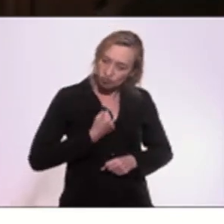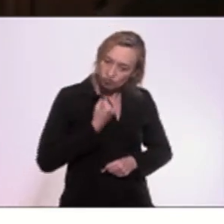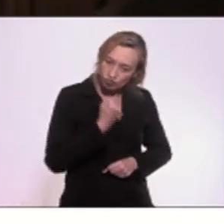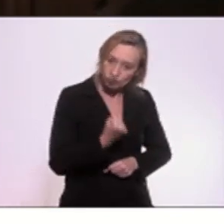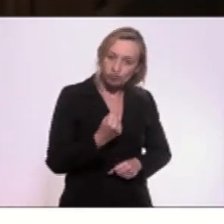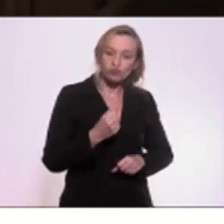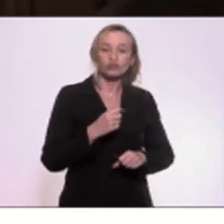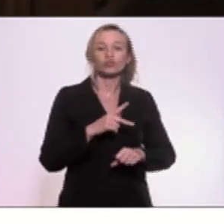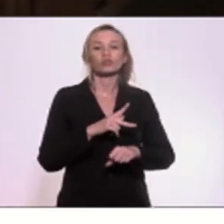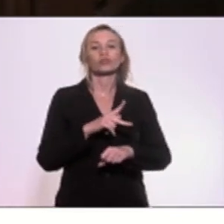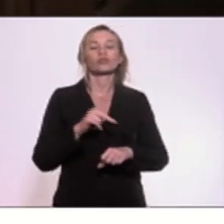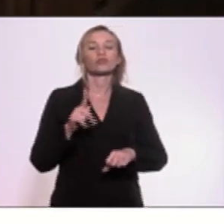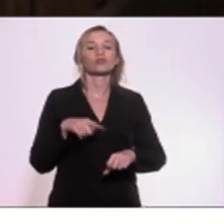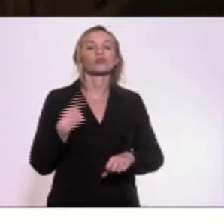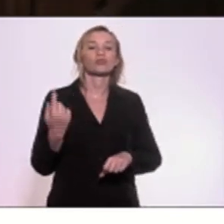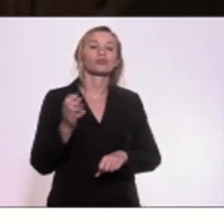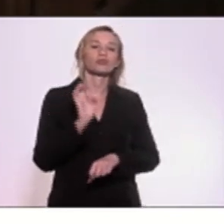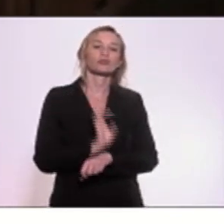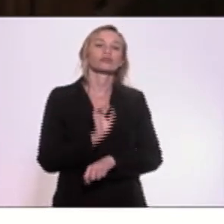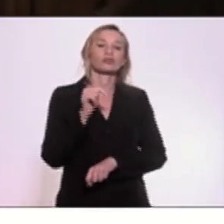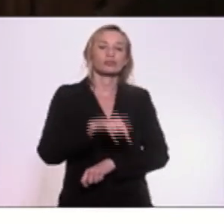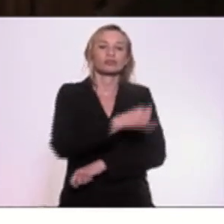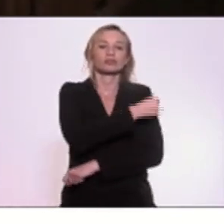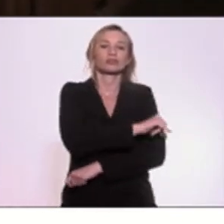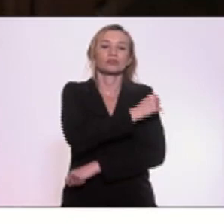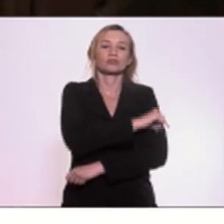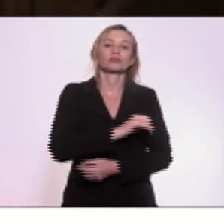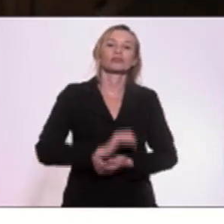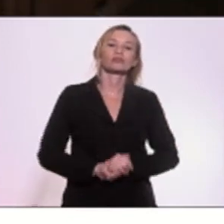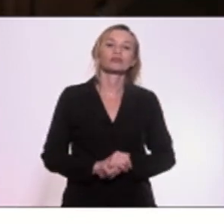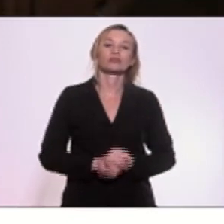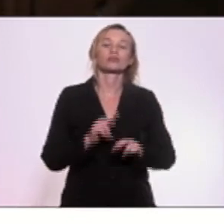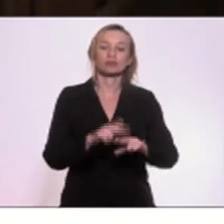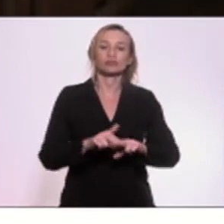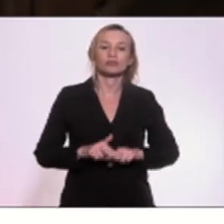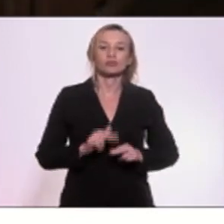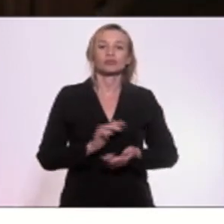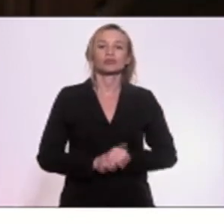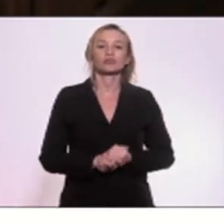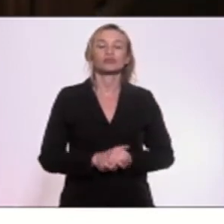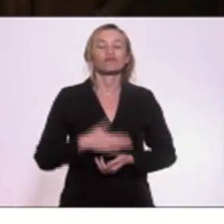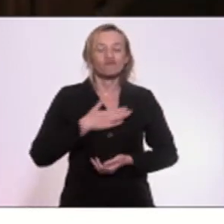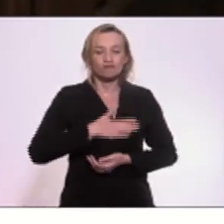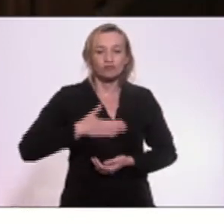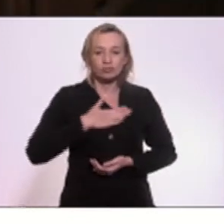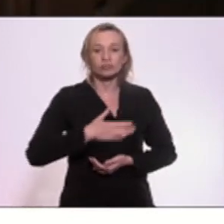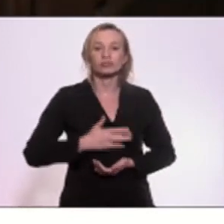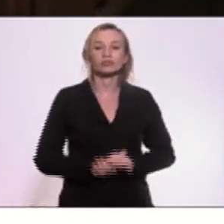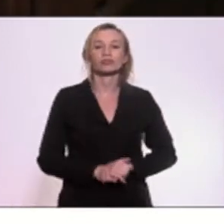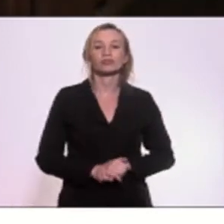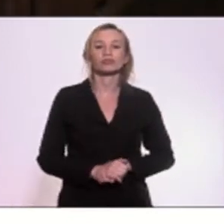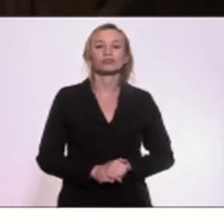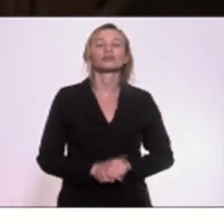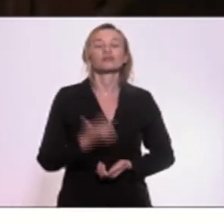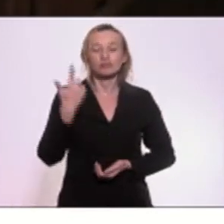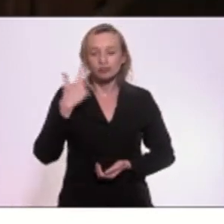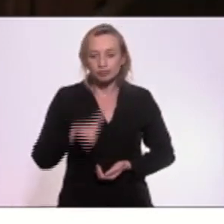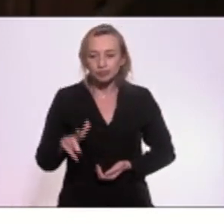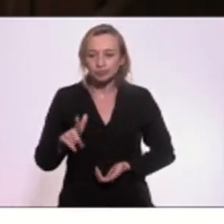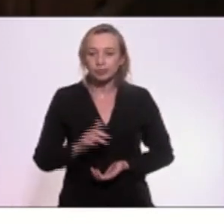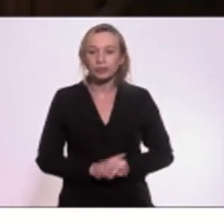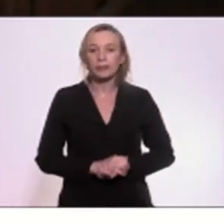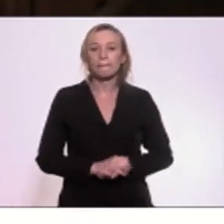no nosso estado aqui, Rio de Janeiro. Portanto, eu gostaria, mais uma